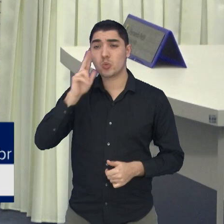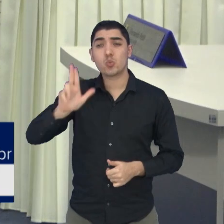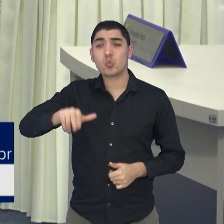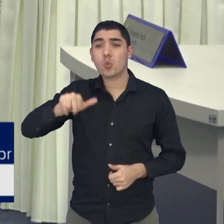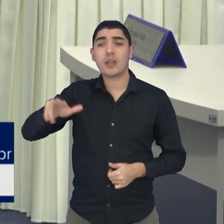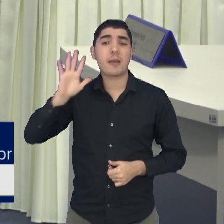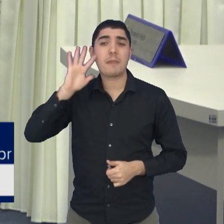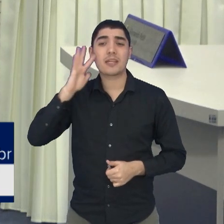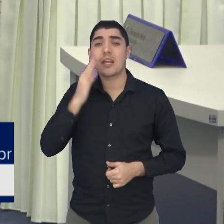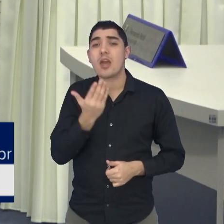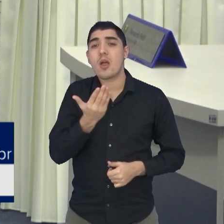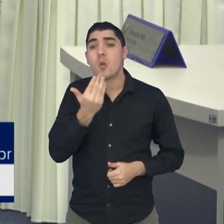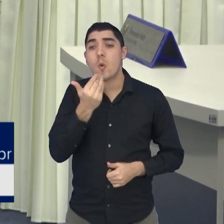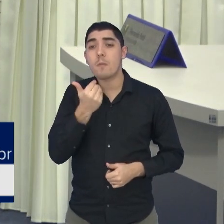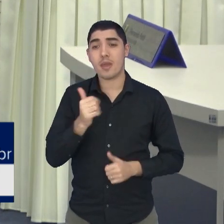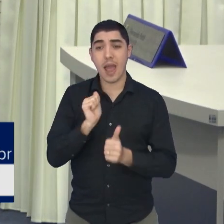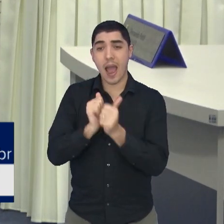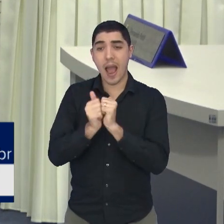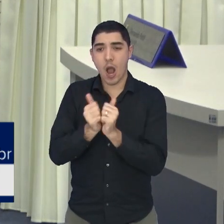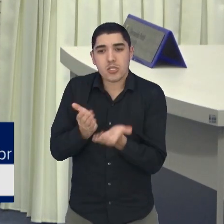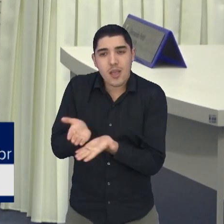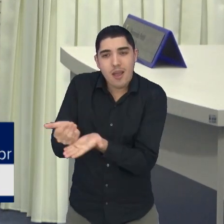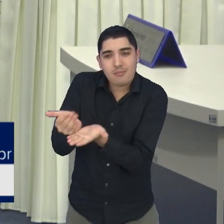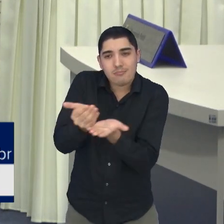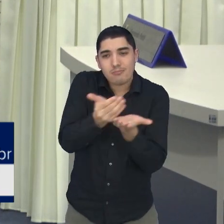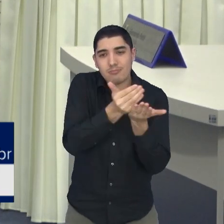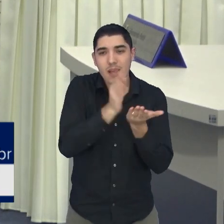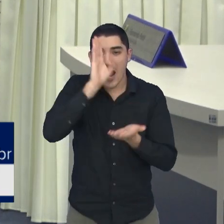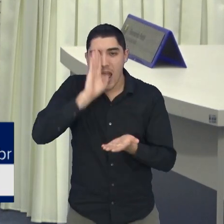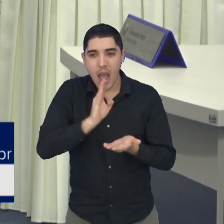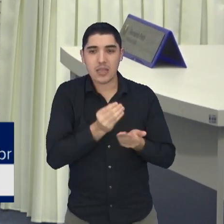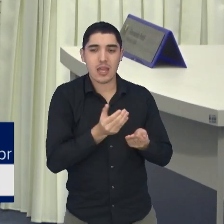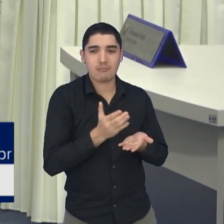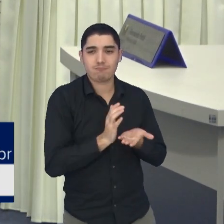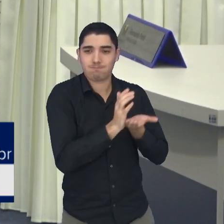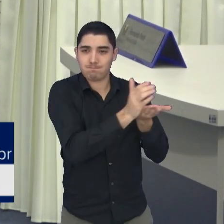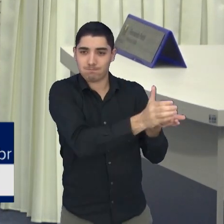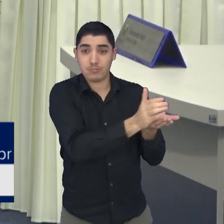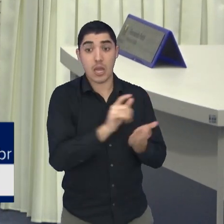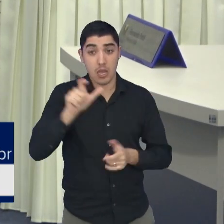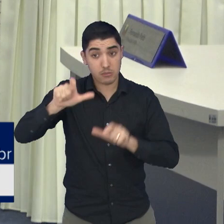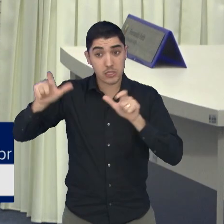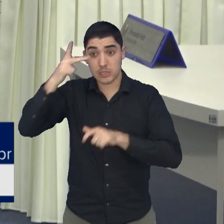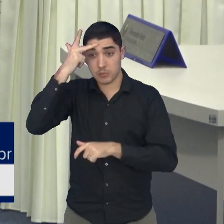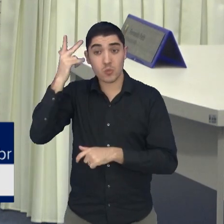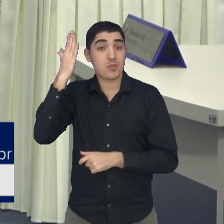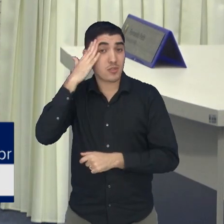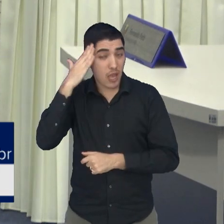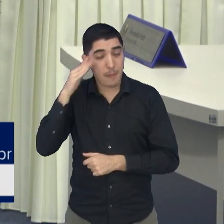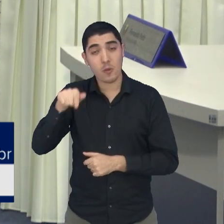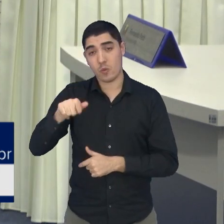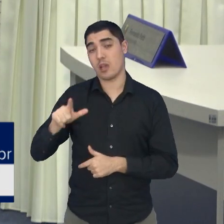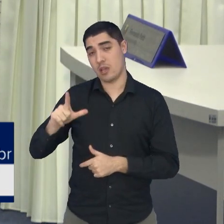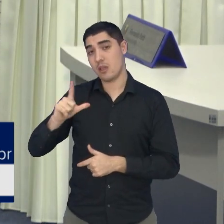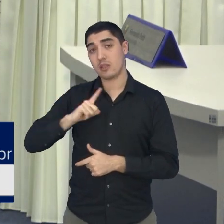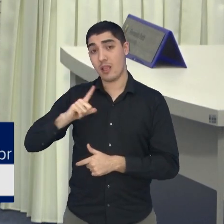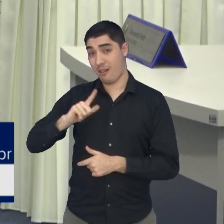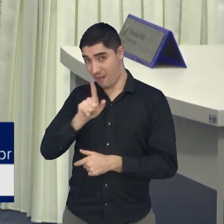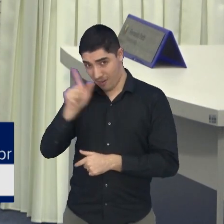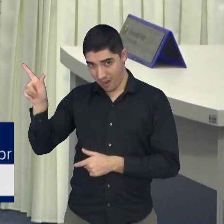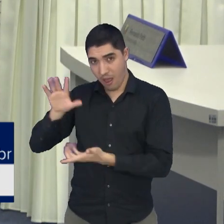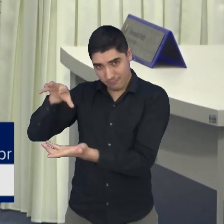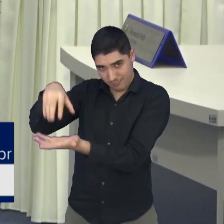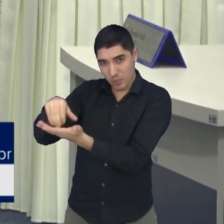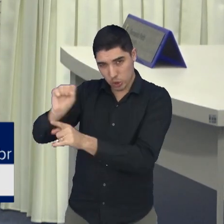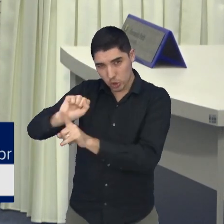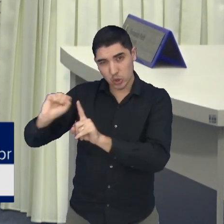arrecadar 1 quilo de arroz na sua comunidade, porque sabe muito bem o volume de trabalho que eles recebem e as